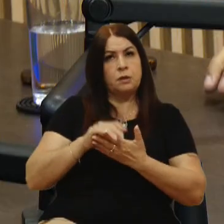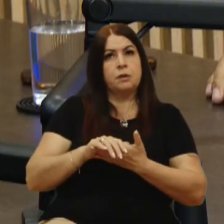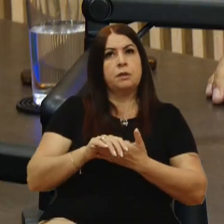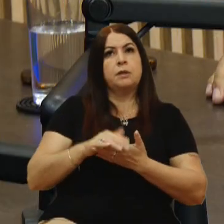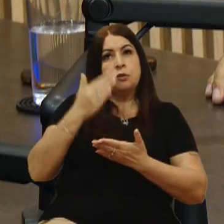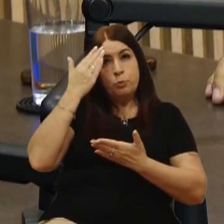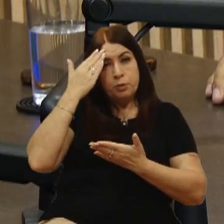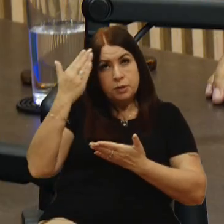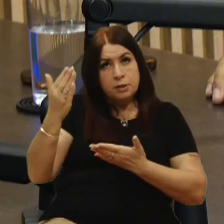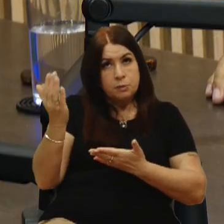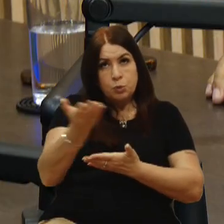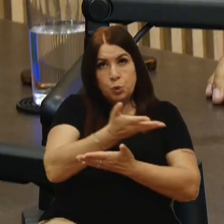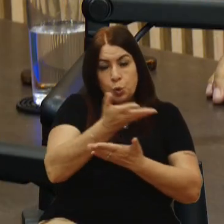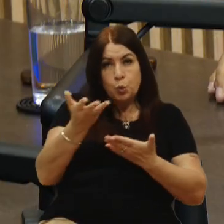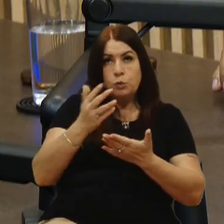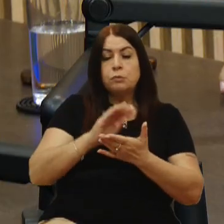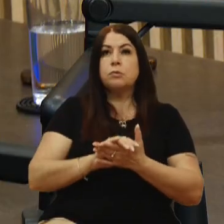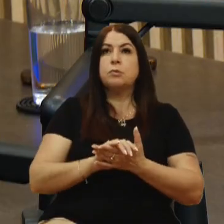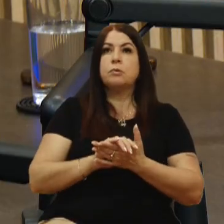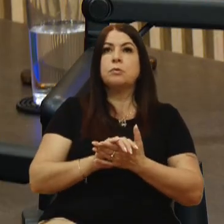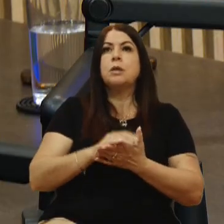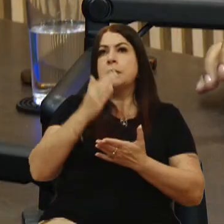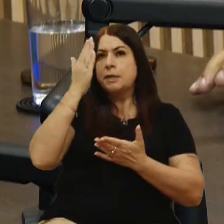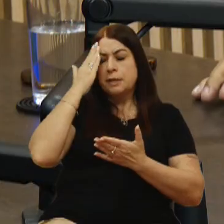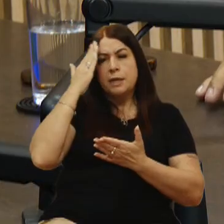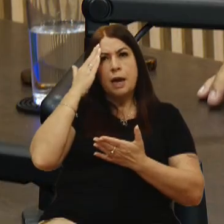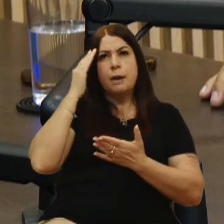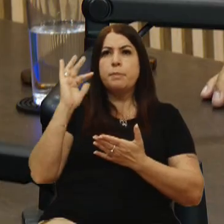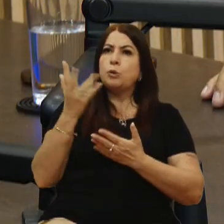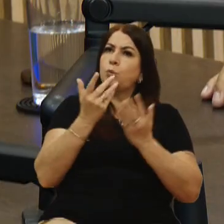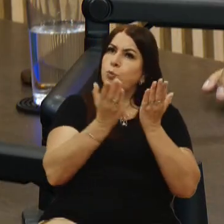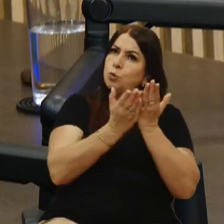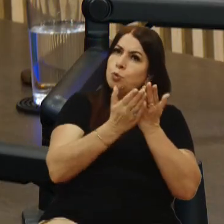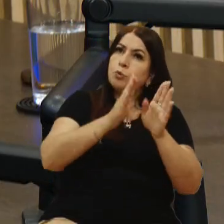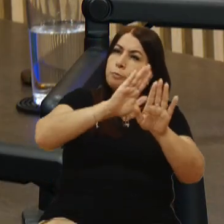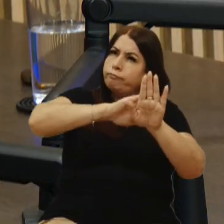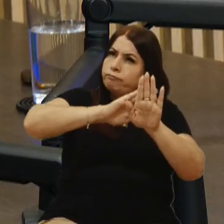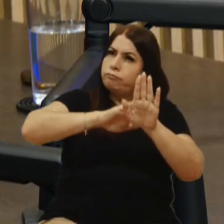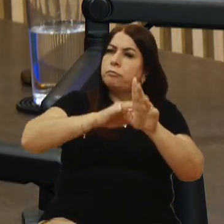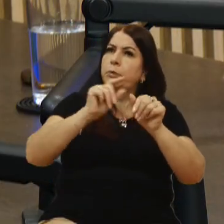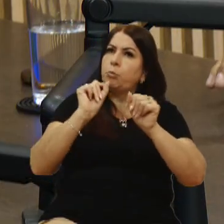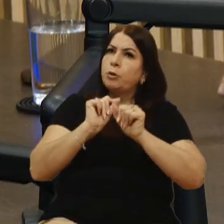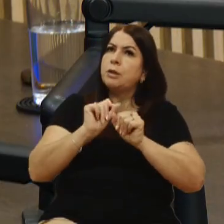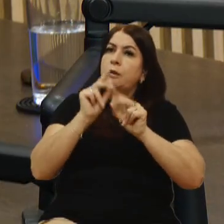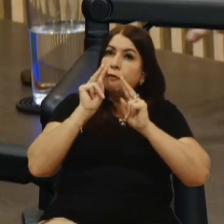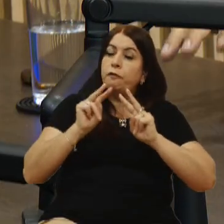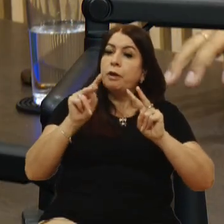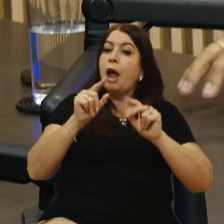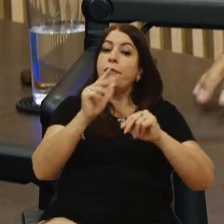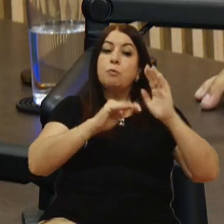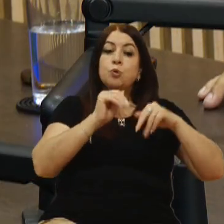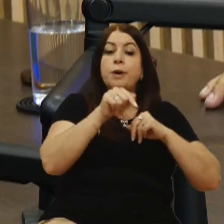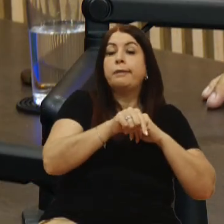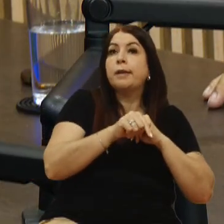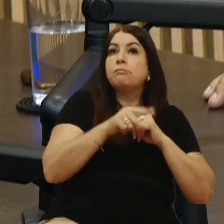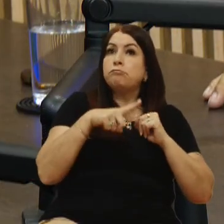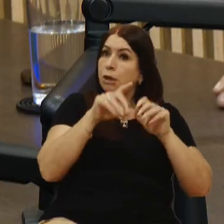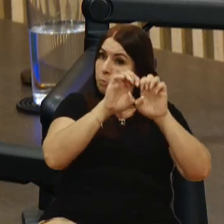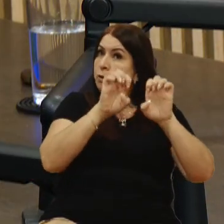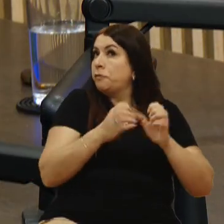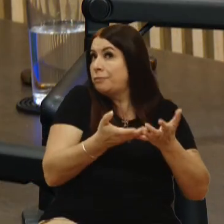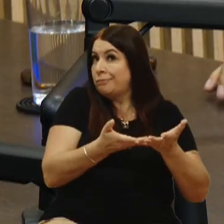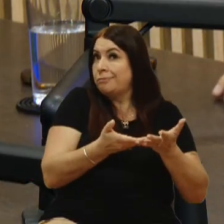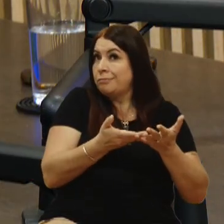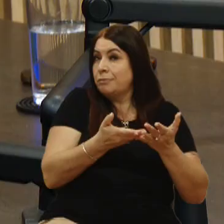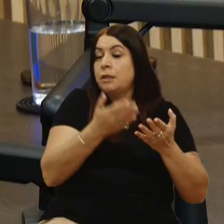meu agradecimento a todos, né, e a gente sabe que existe todo um estudo por trás disso para poder a gente chegar, vamos construir aqui, tem que ter infraestrutura.